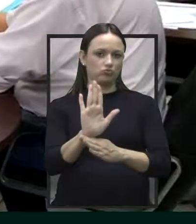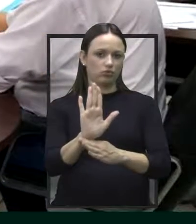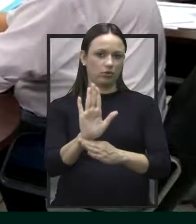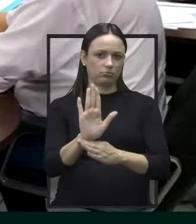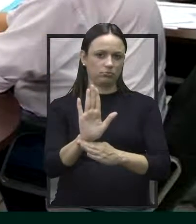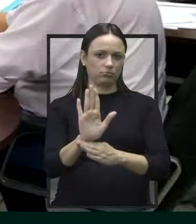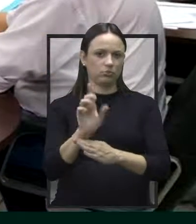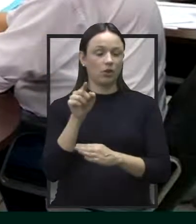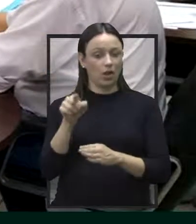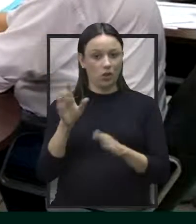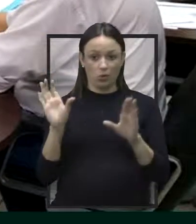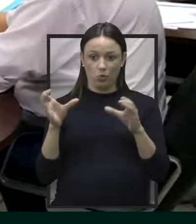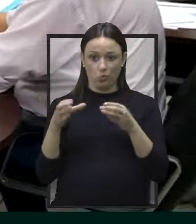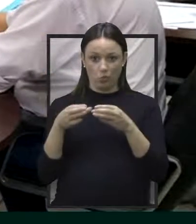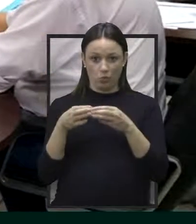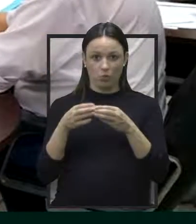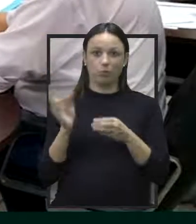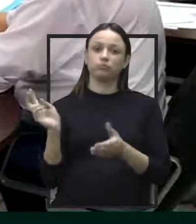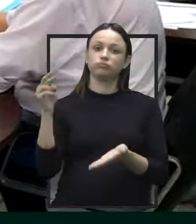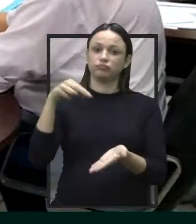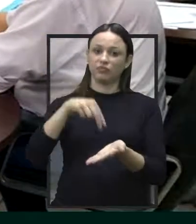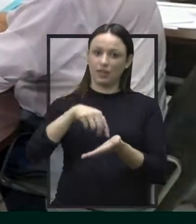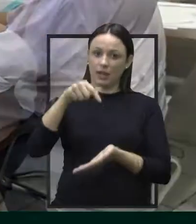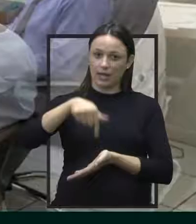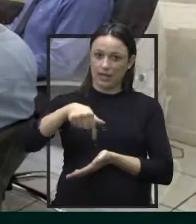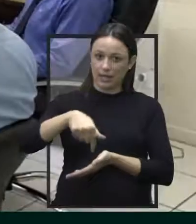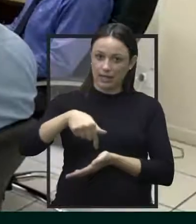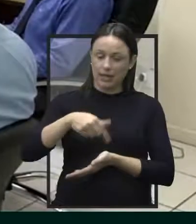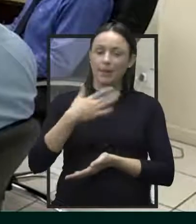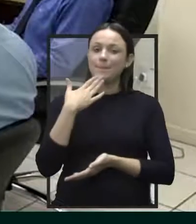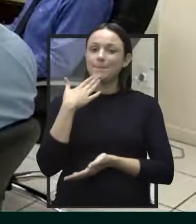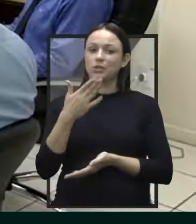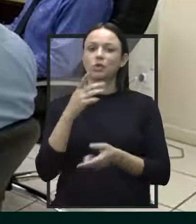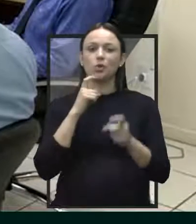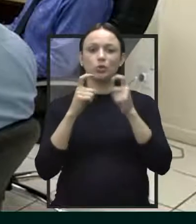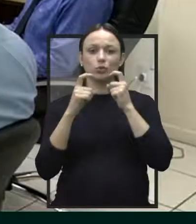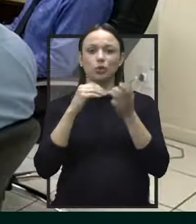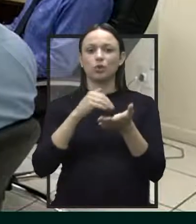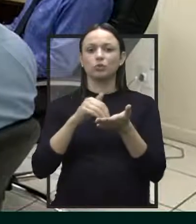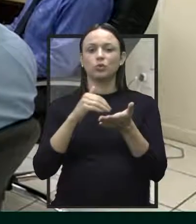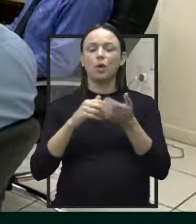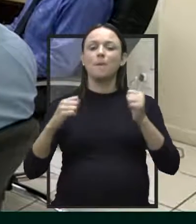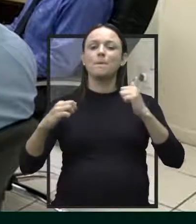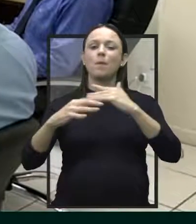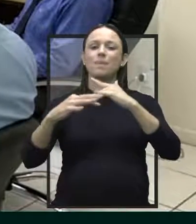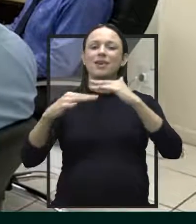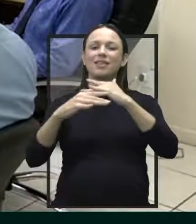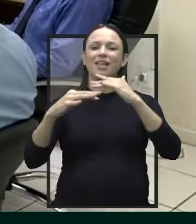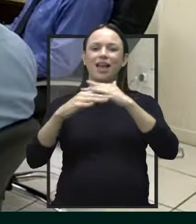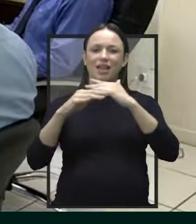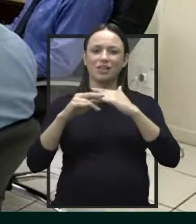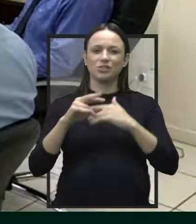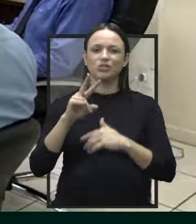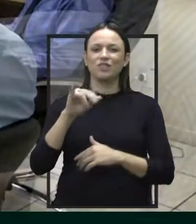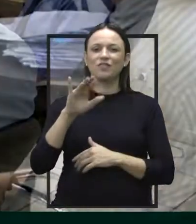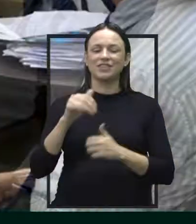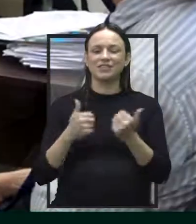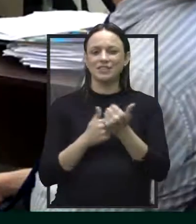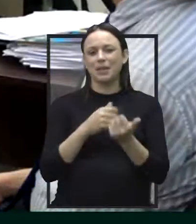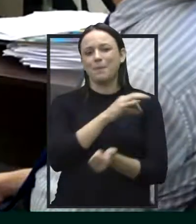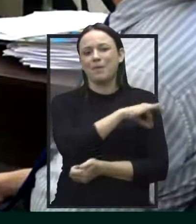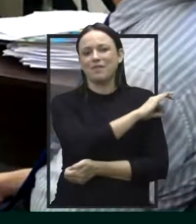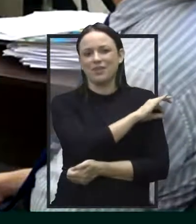vindo, pediram inclusive uma reunião com o secretário de Mobilidade Urbana, o vice-prefeito